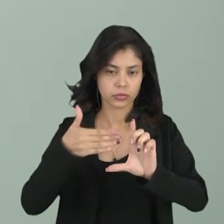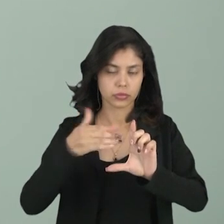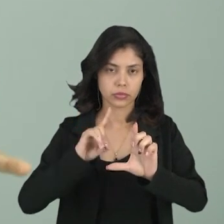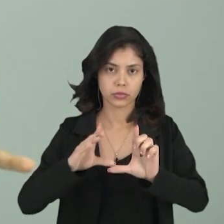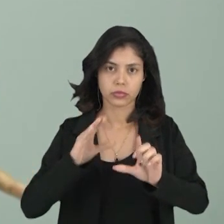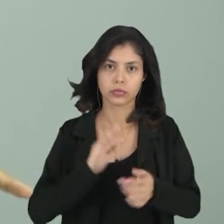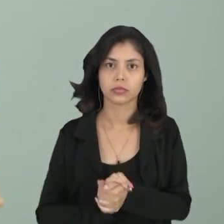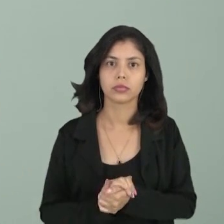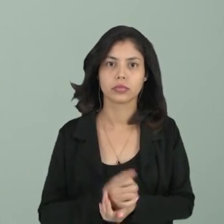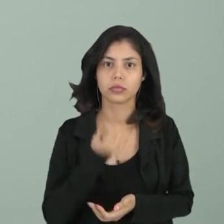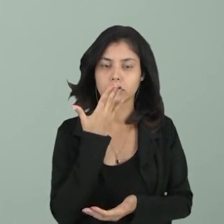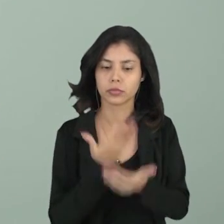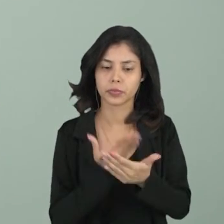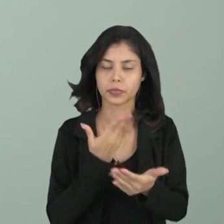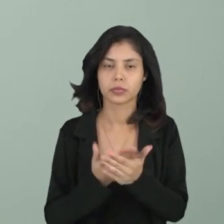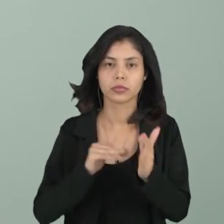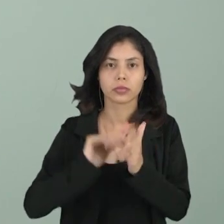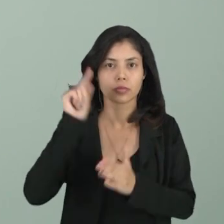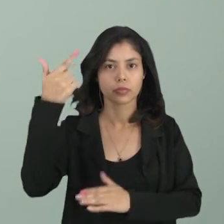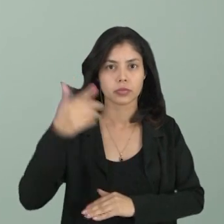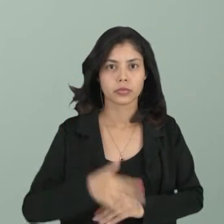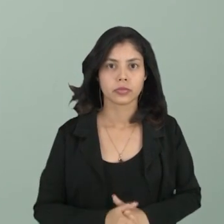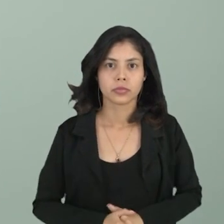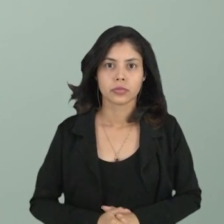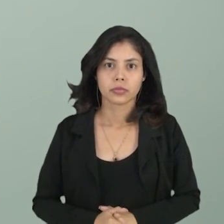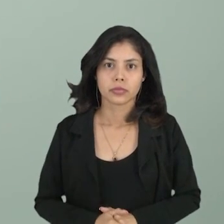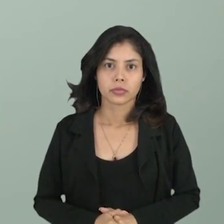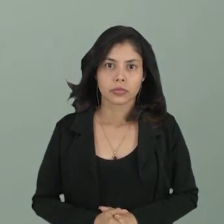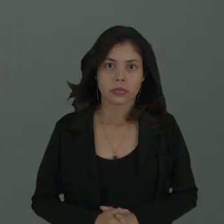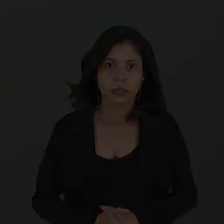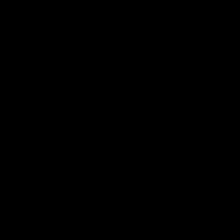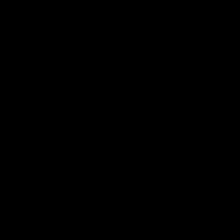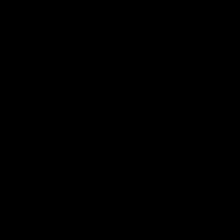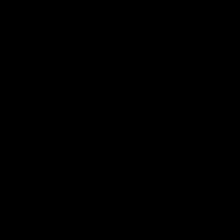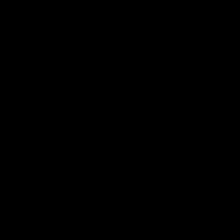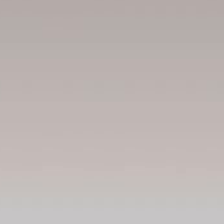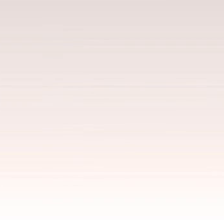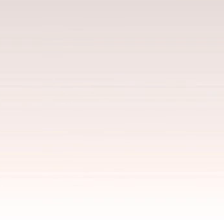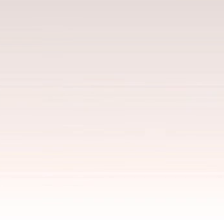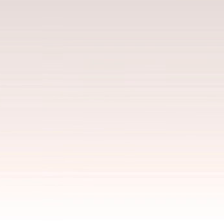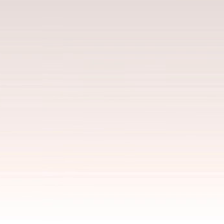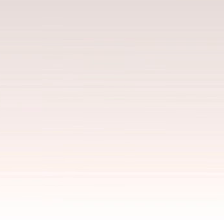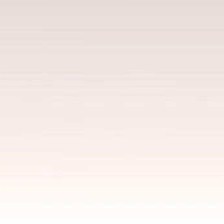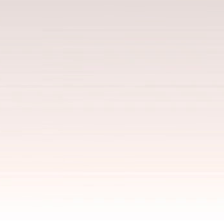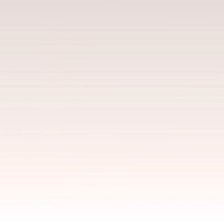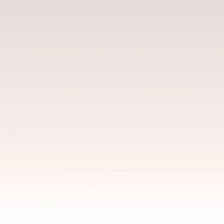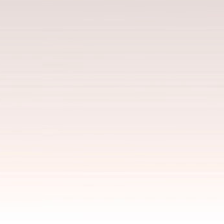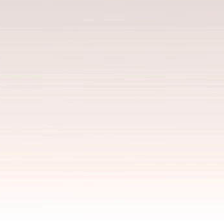plataforma Eduque. Bons estudos e até a próxima!